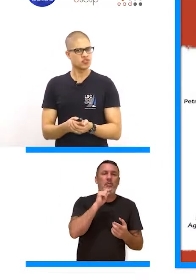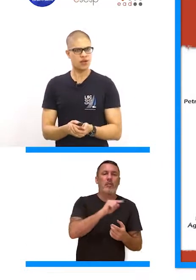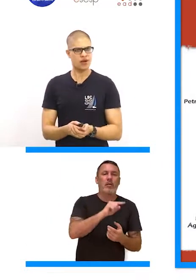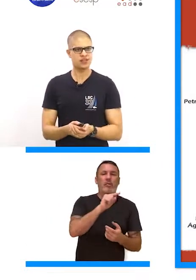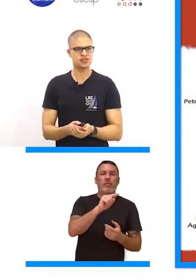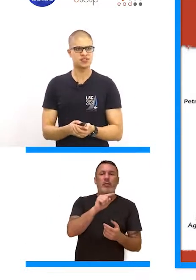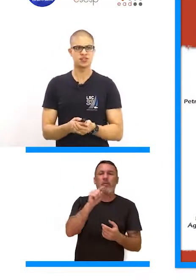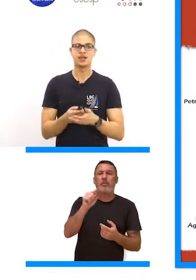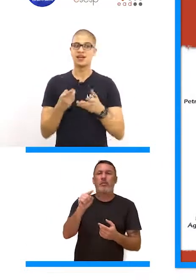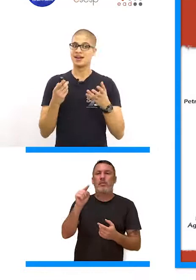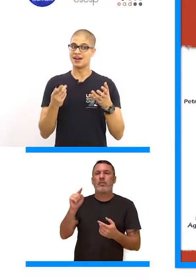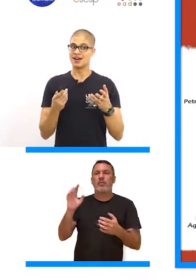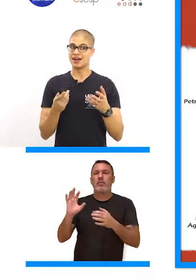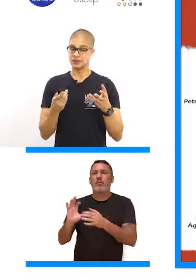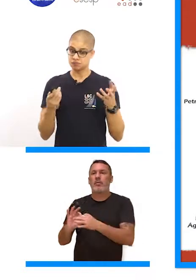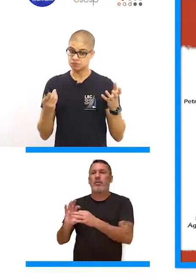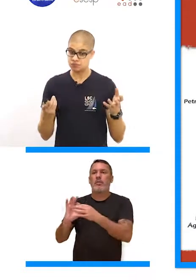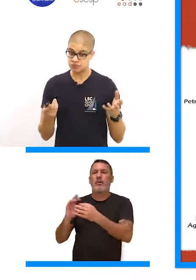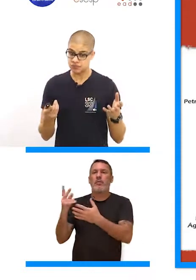com consequências,